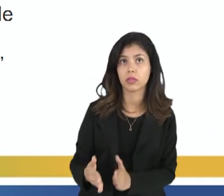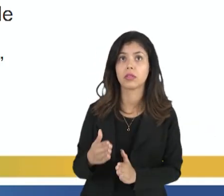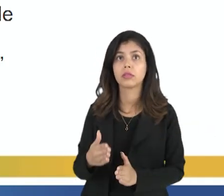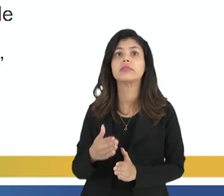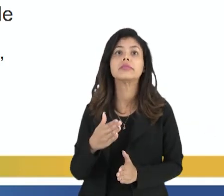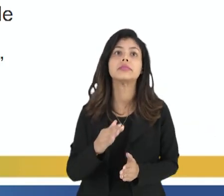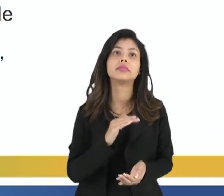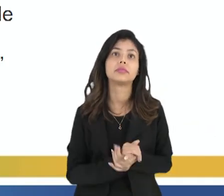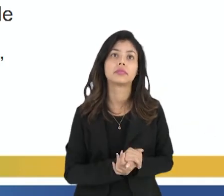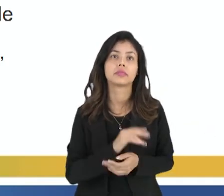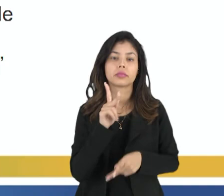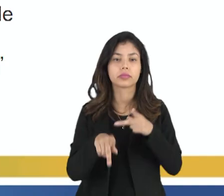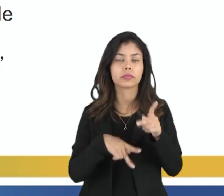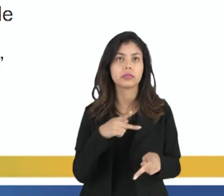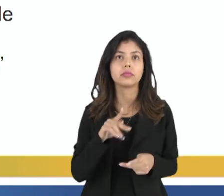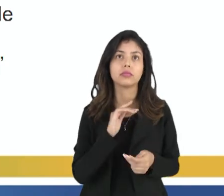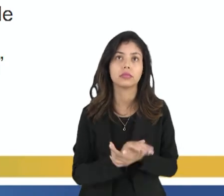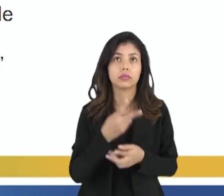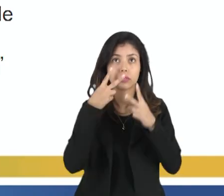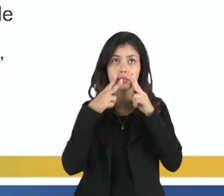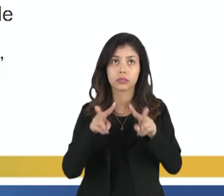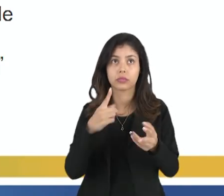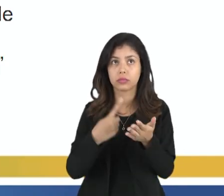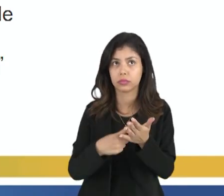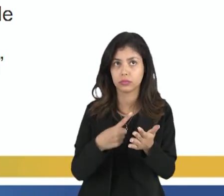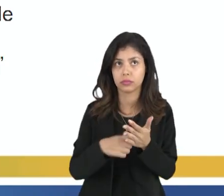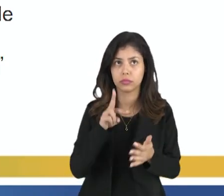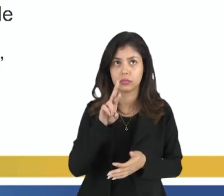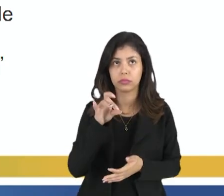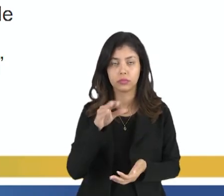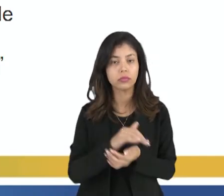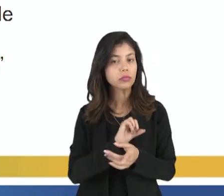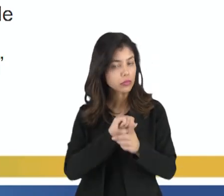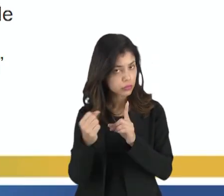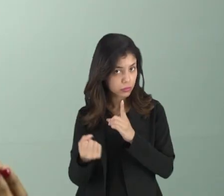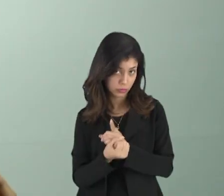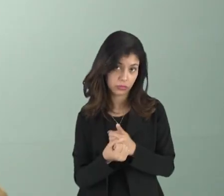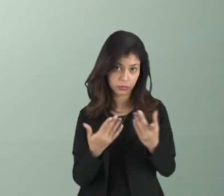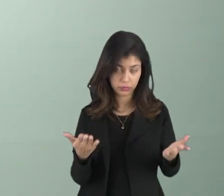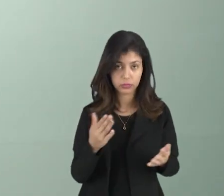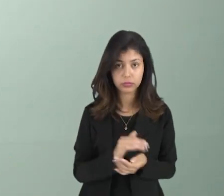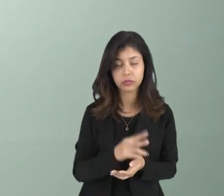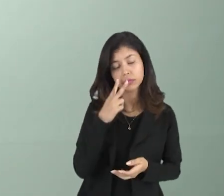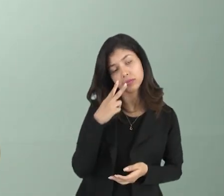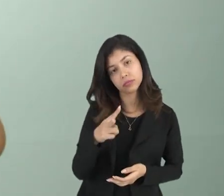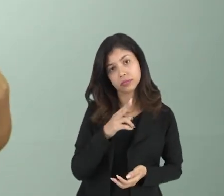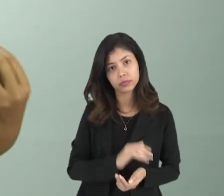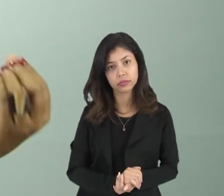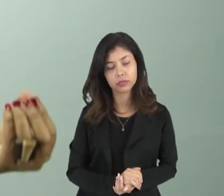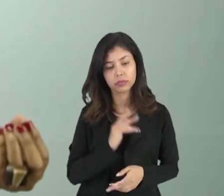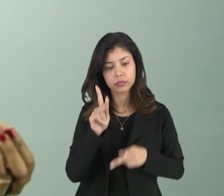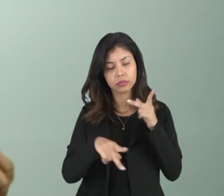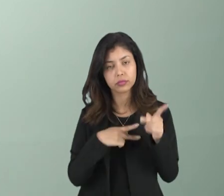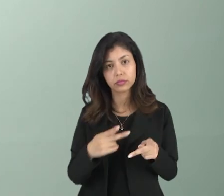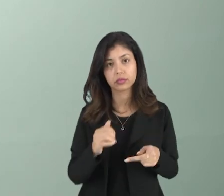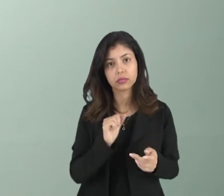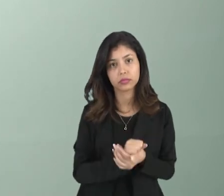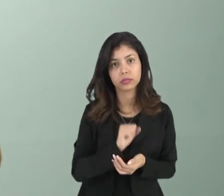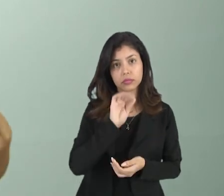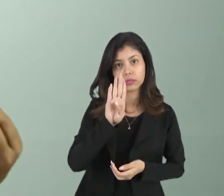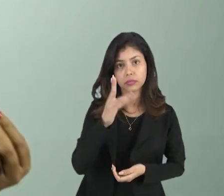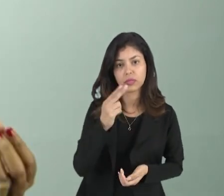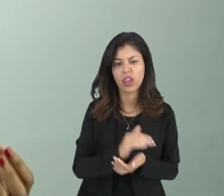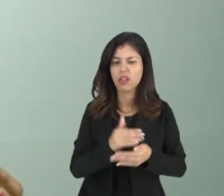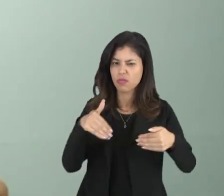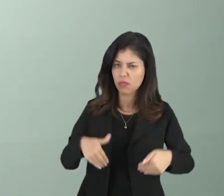participação popular, com vistas, então, à concretização dessas reivindicações sociais, né? A gente vê a população de Salvador passando